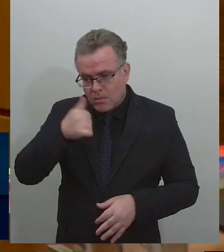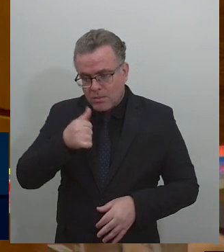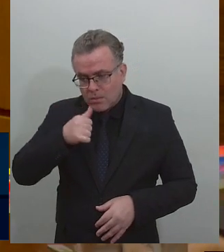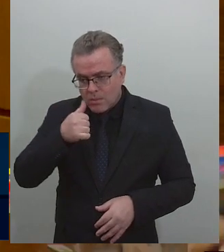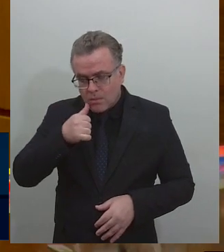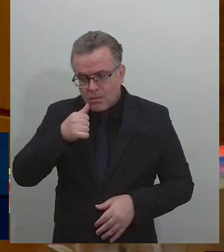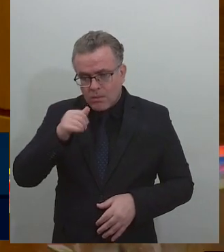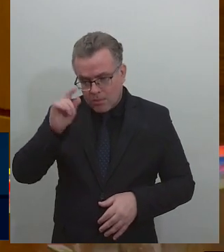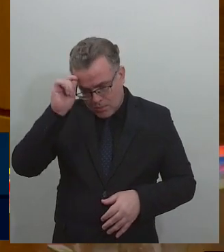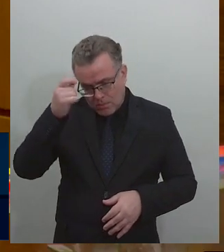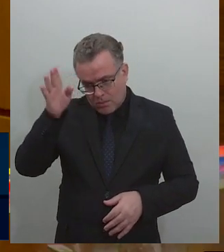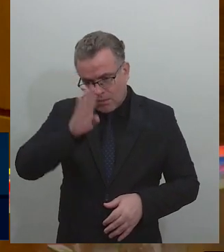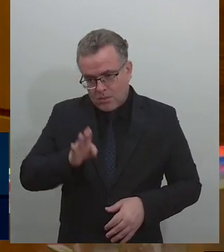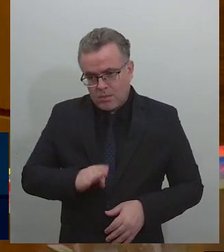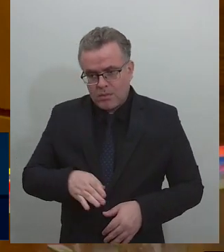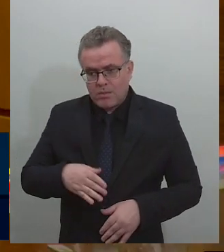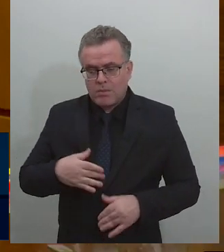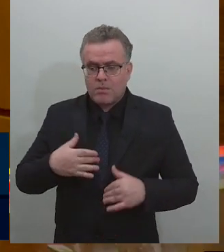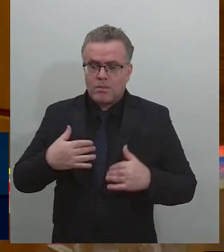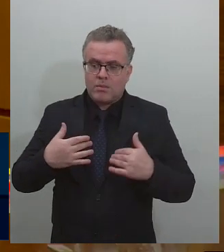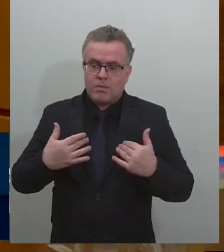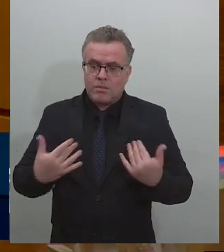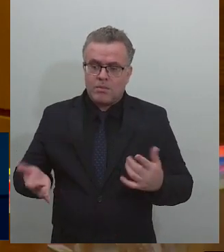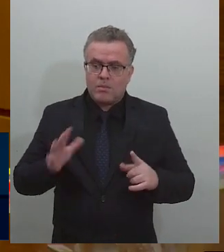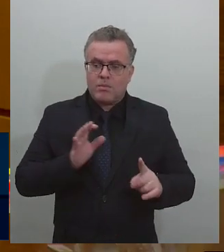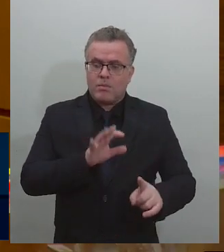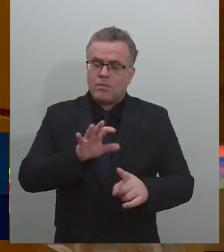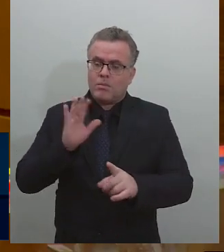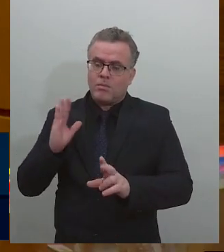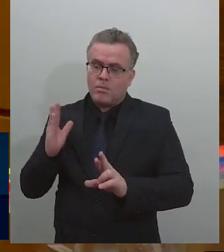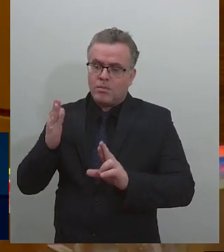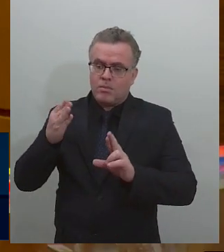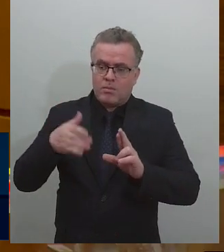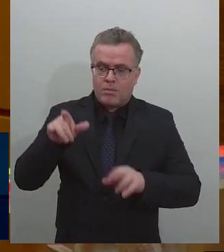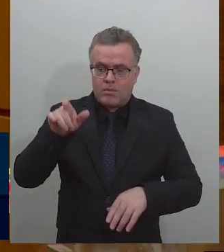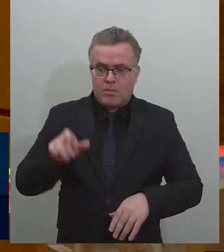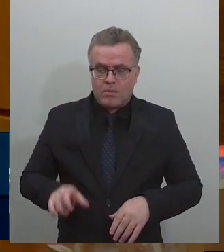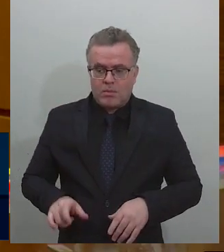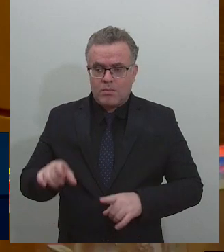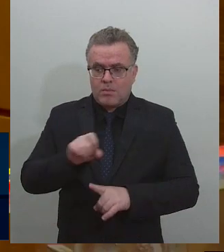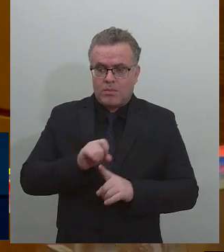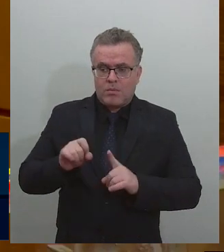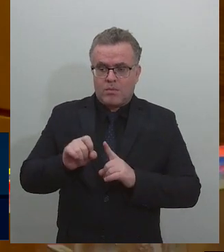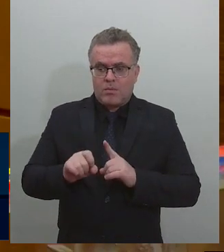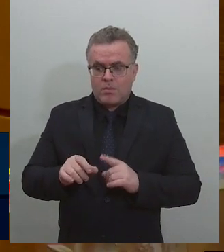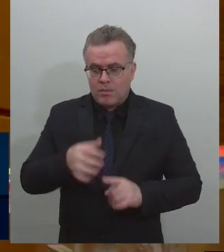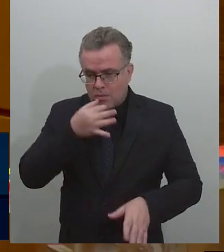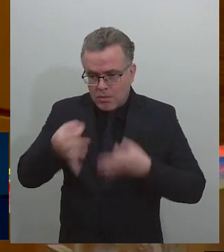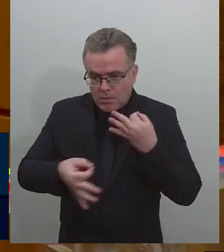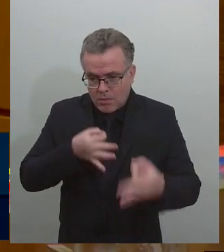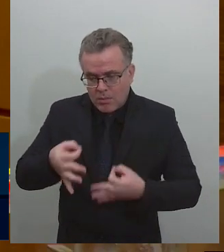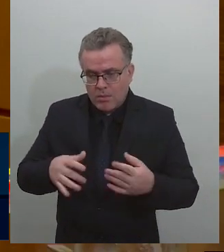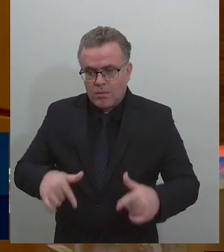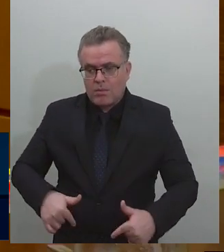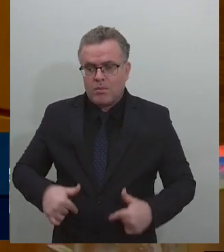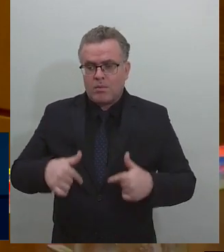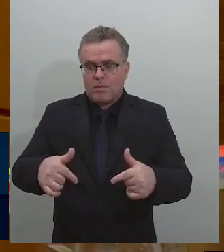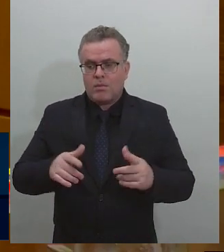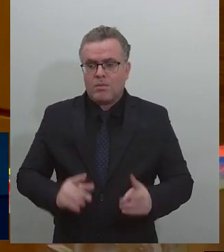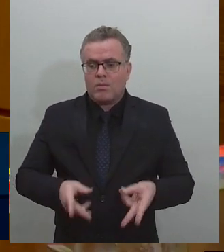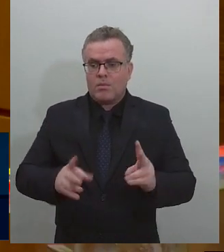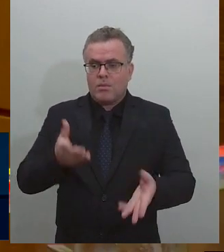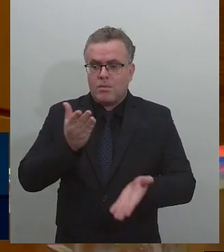influencia e inspira o pensamento social crítico e a luta pelo fim do racismo. Quero